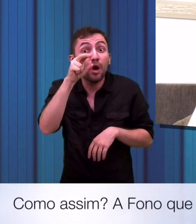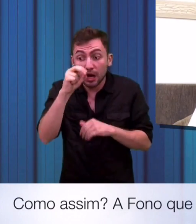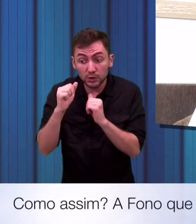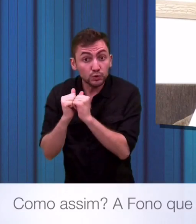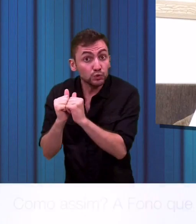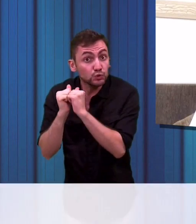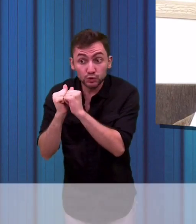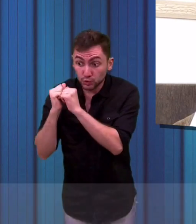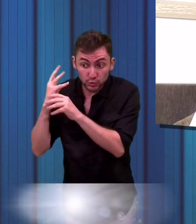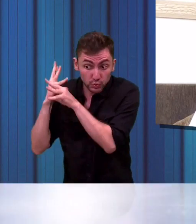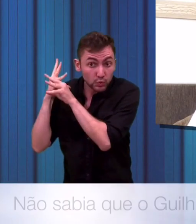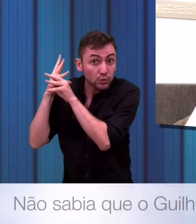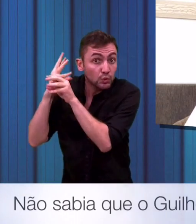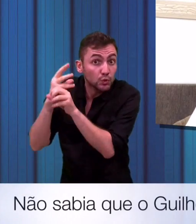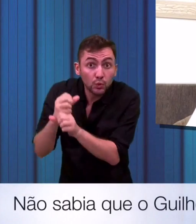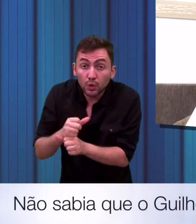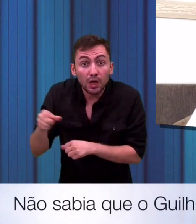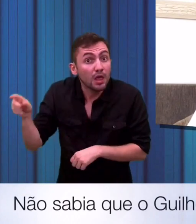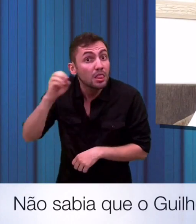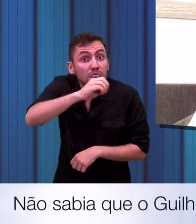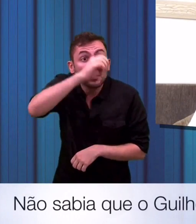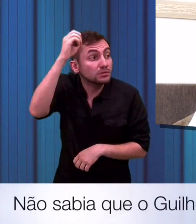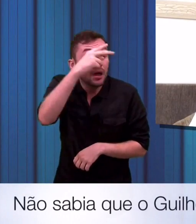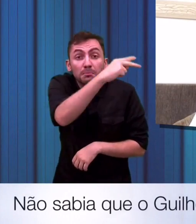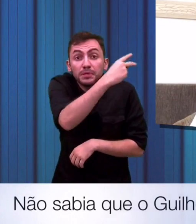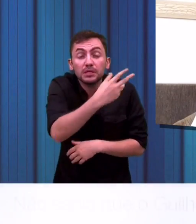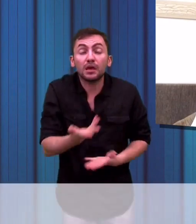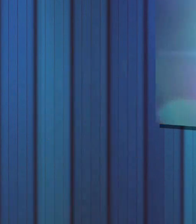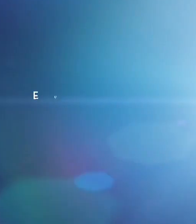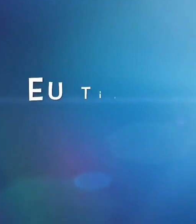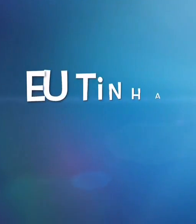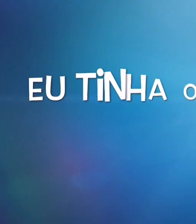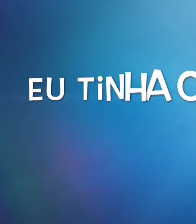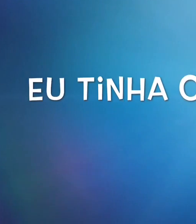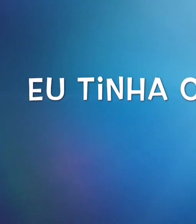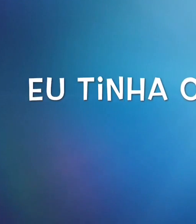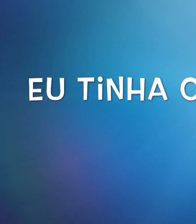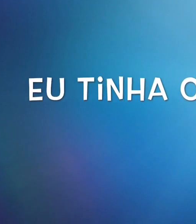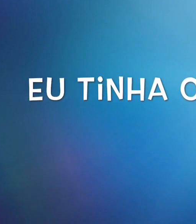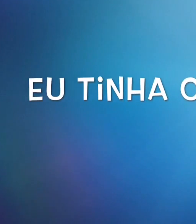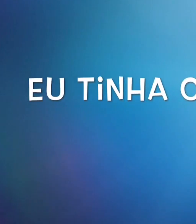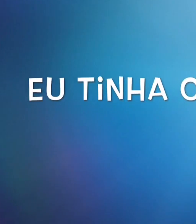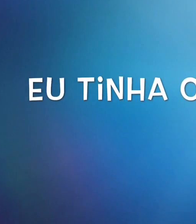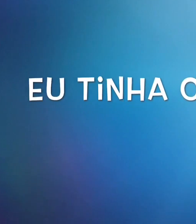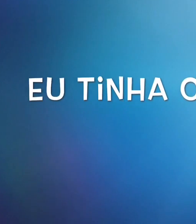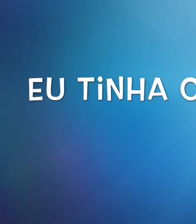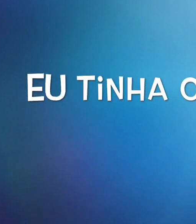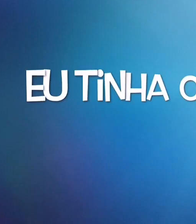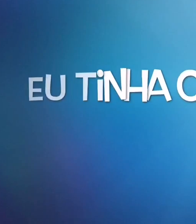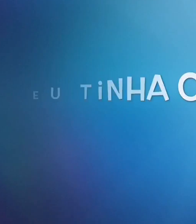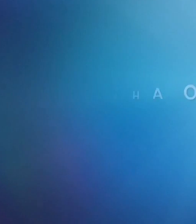ano praticamente com ele, não sabia que o Guilherme tinha uma má formação?